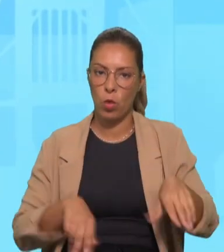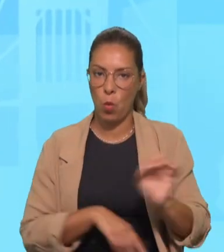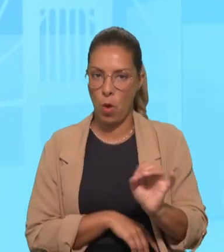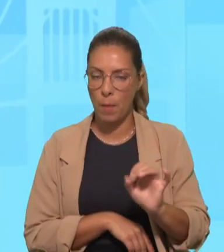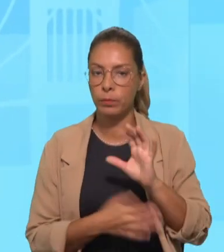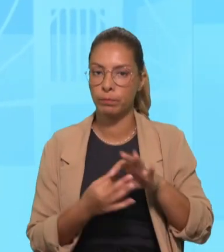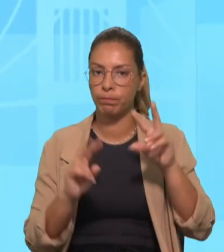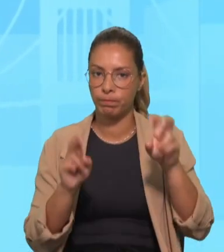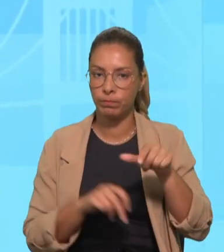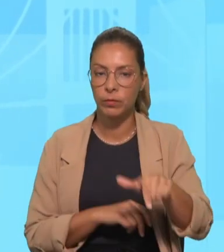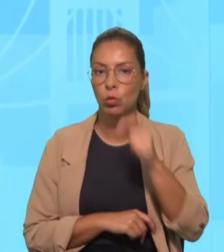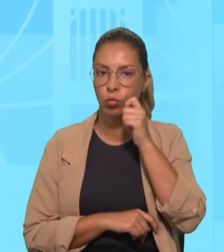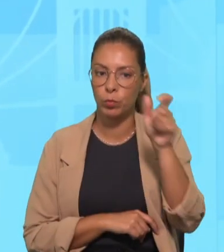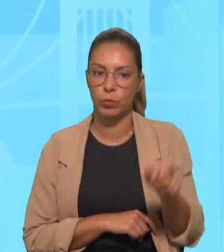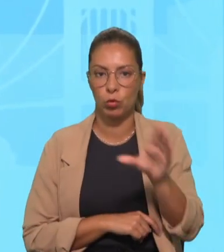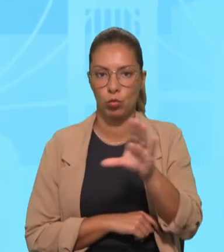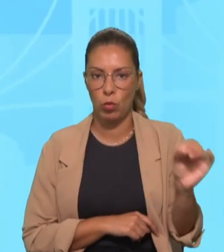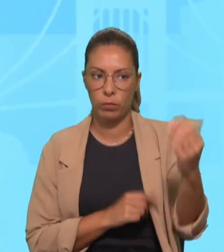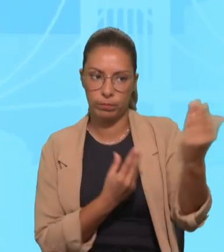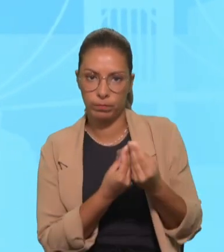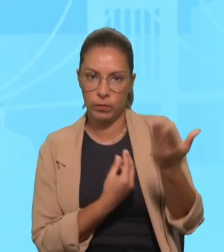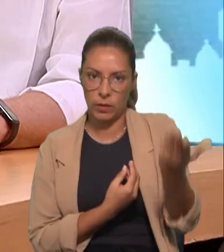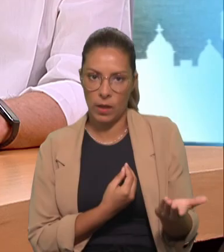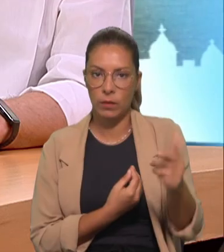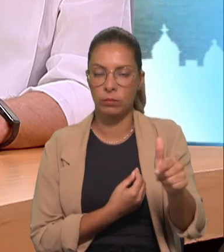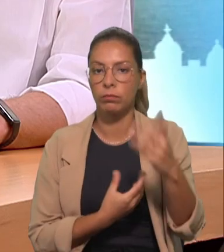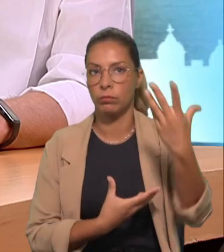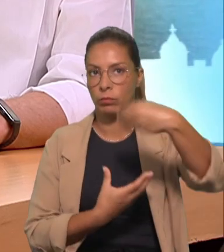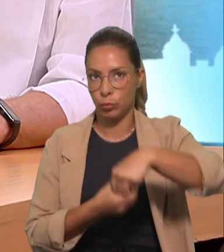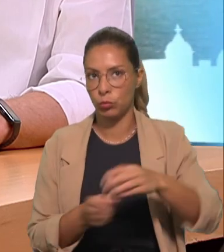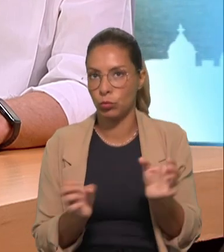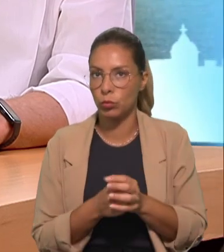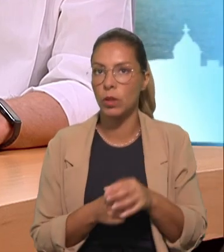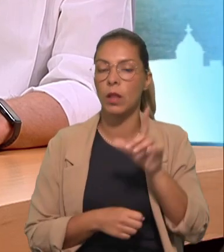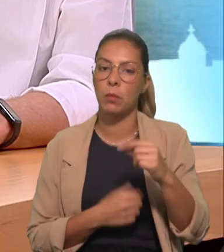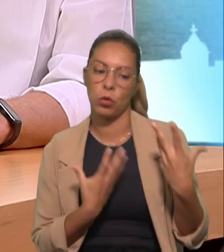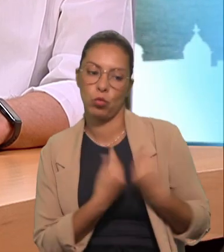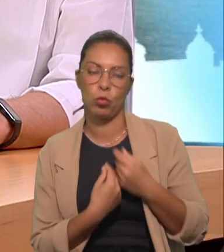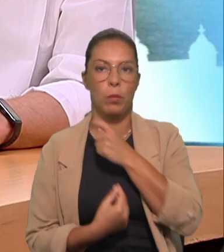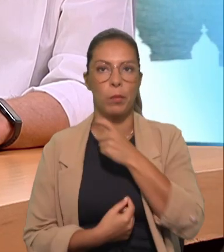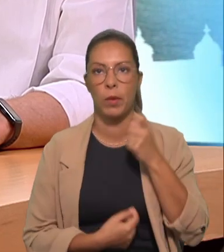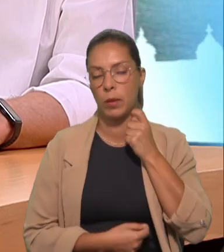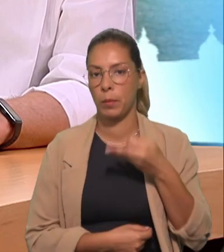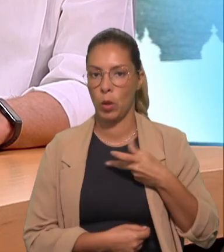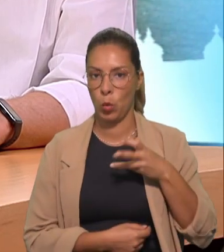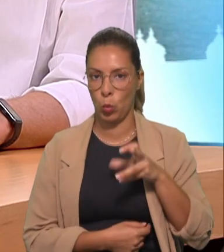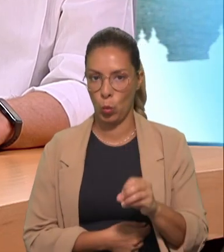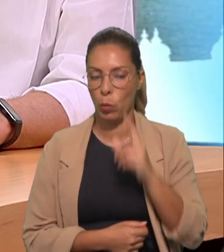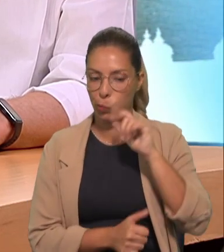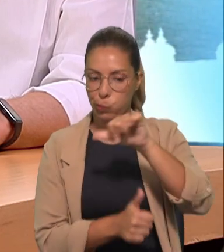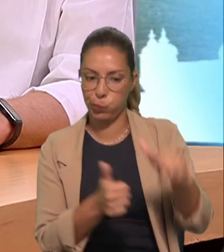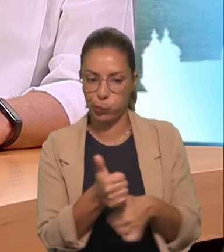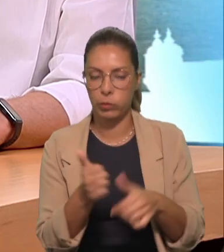com a presença de João Passinhas, que integra os Jovens Sem Fronteiras. Temos também connosco o Padre Pedro Fernandes, assistente da